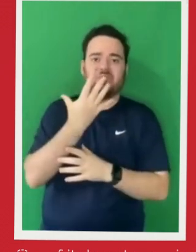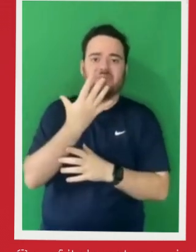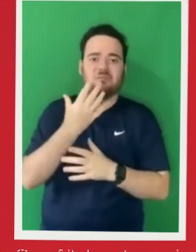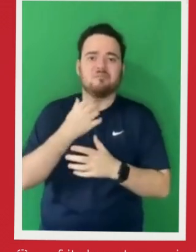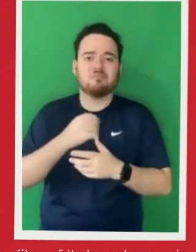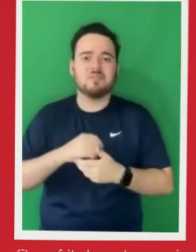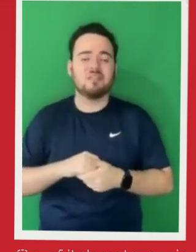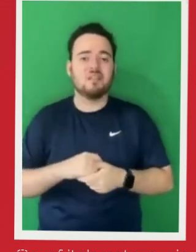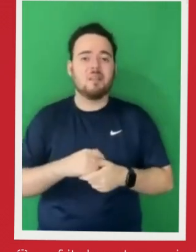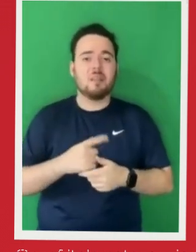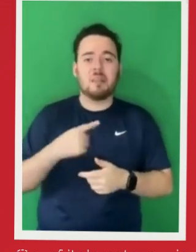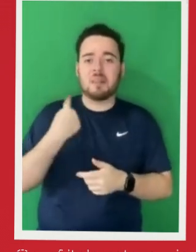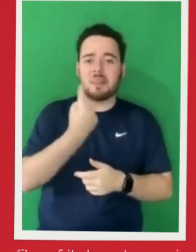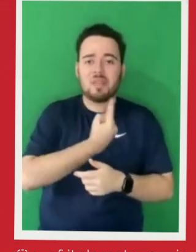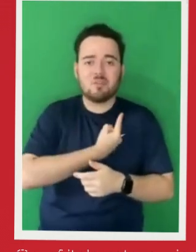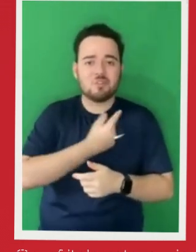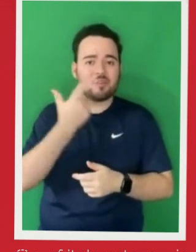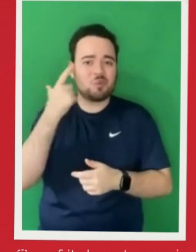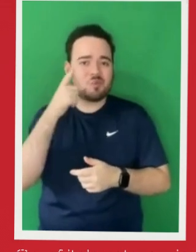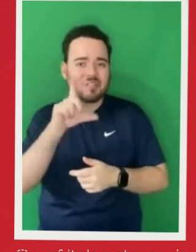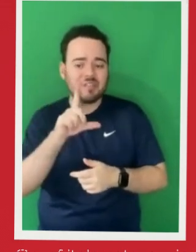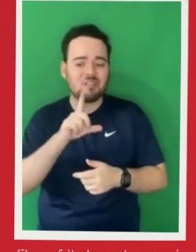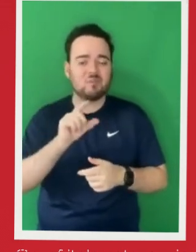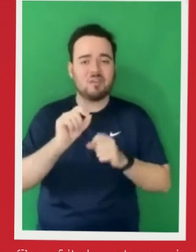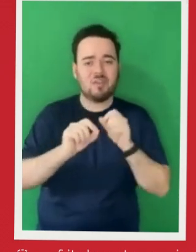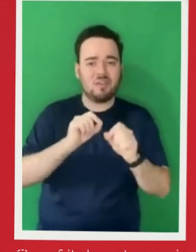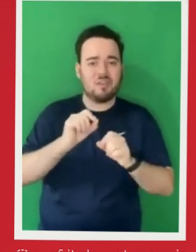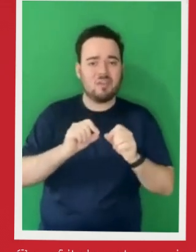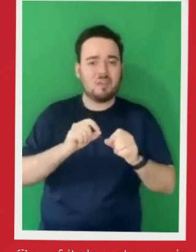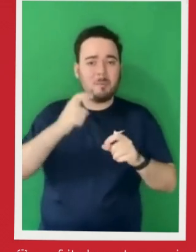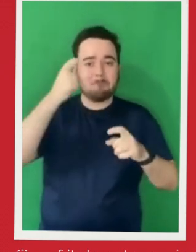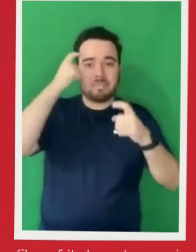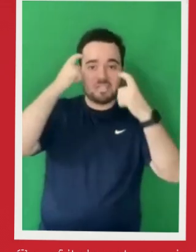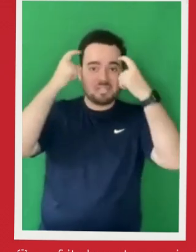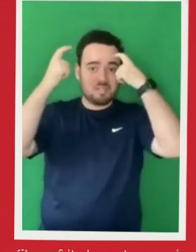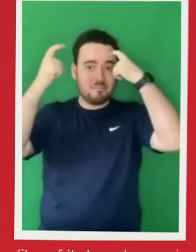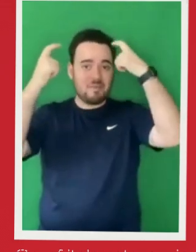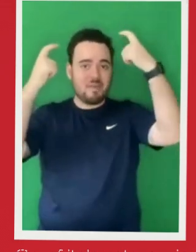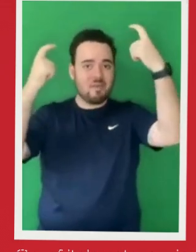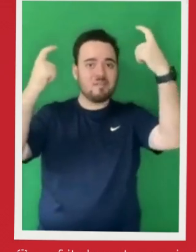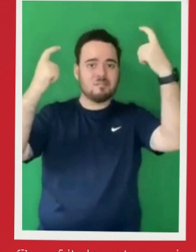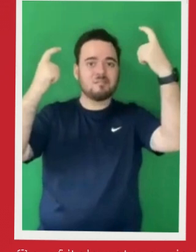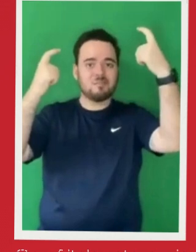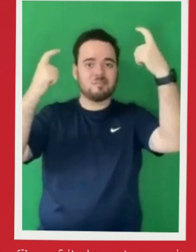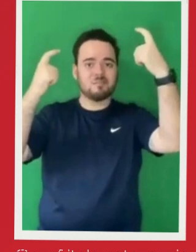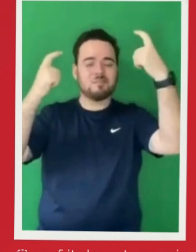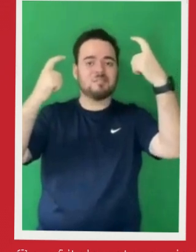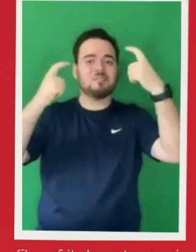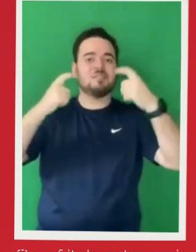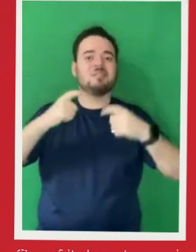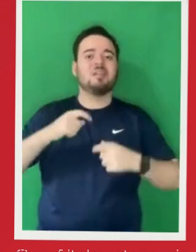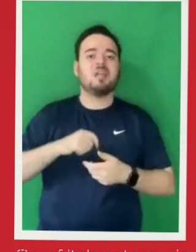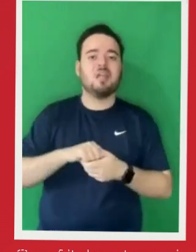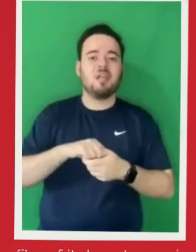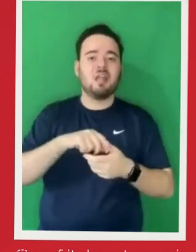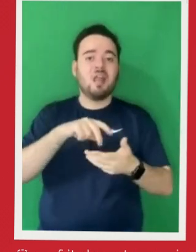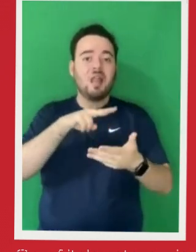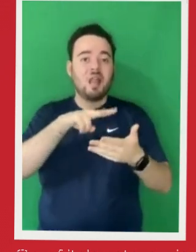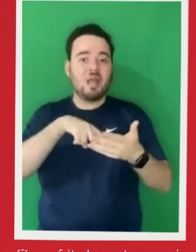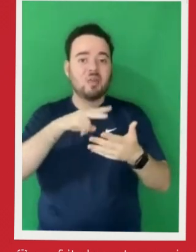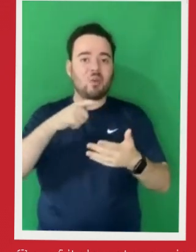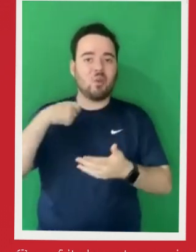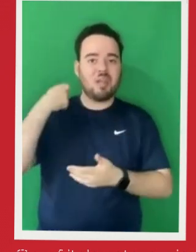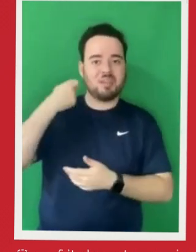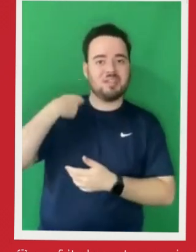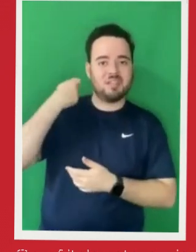Talvez algumas de nós conseguem passar a vida do pensamento intelectual sem ser uma leitora-atriz, que é aquela que finge que